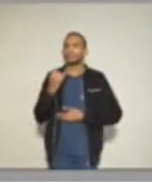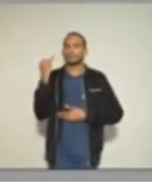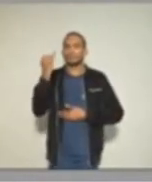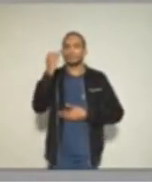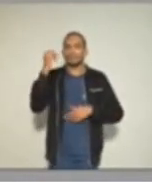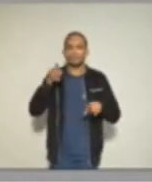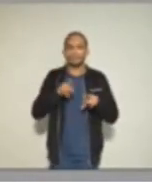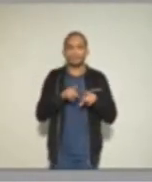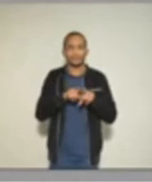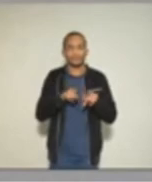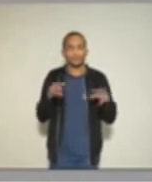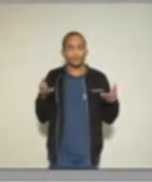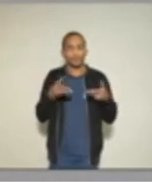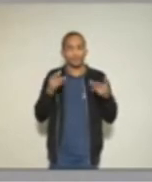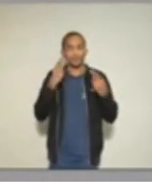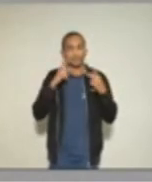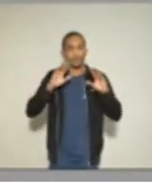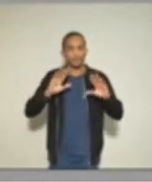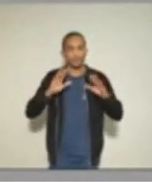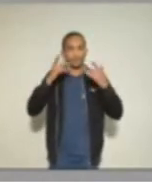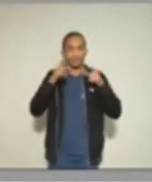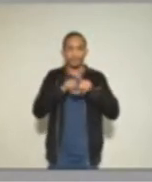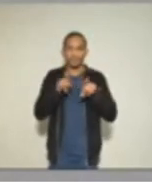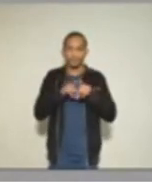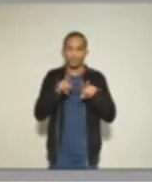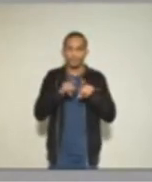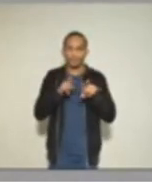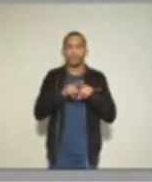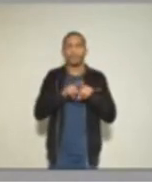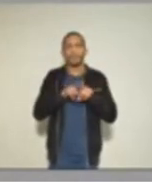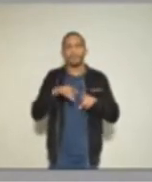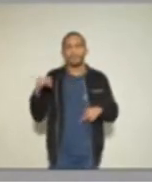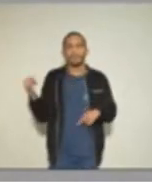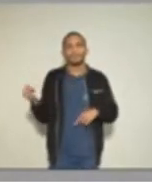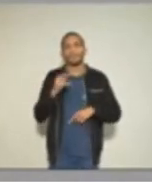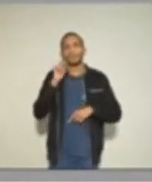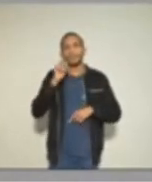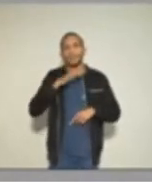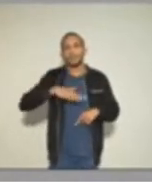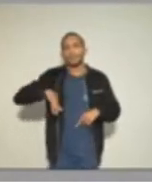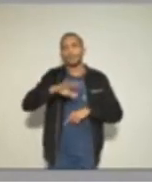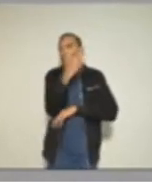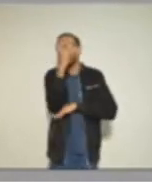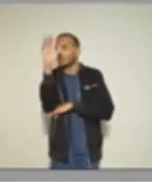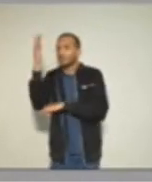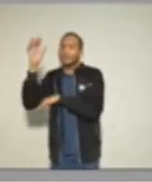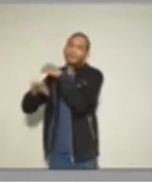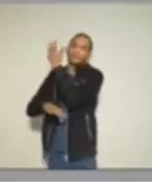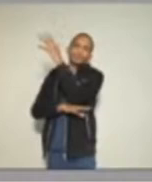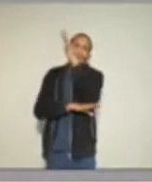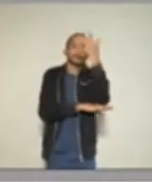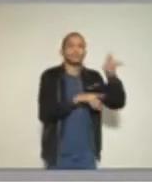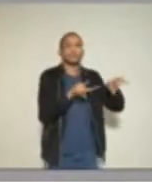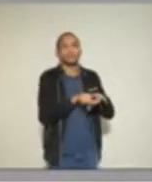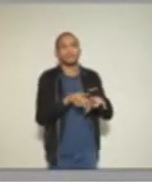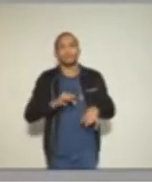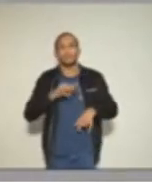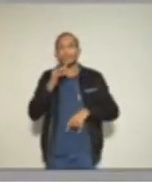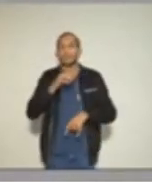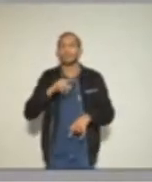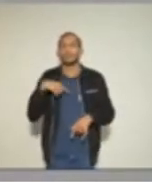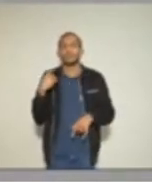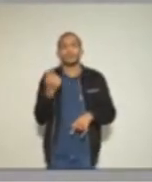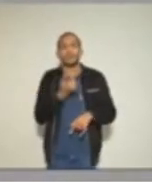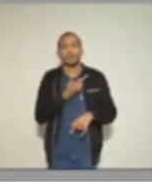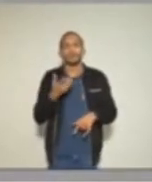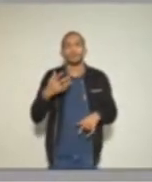Importantíssimo hoje esse evento, importantíssimo para o meio ambiente, para o futuro nosso e dos